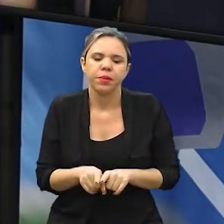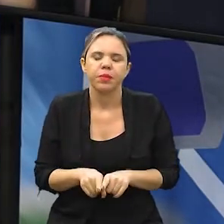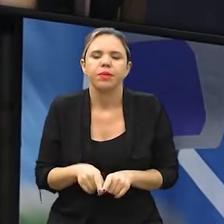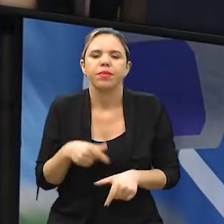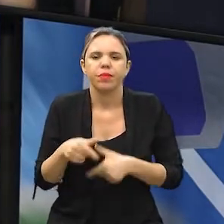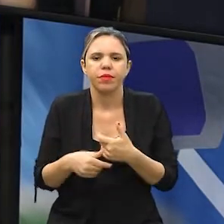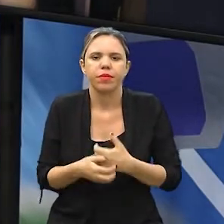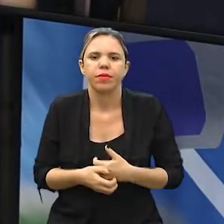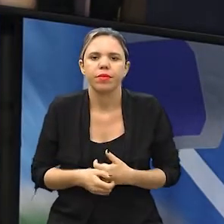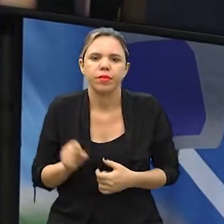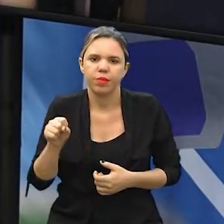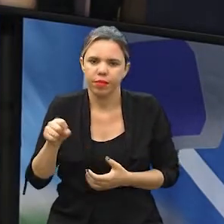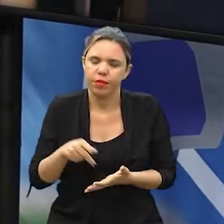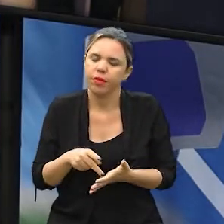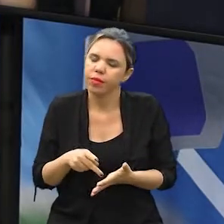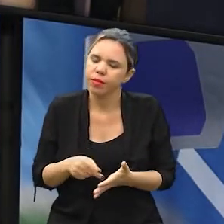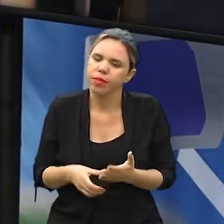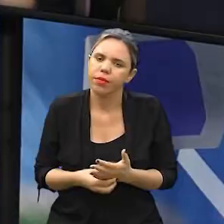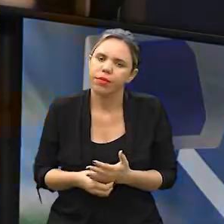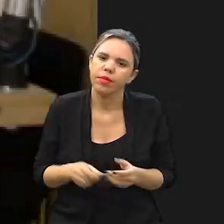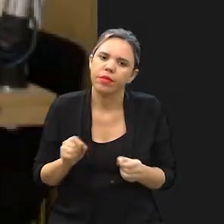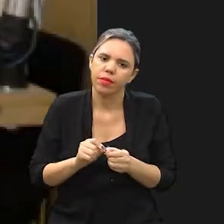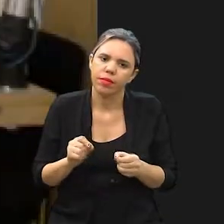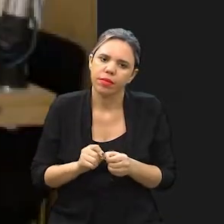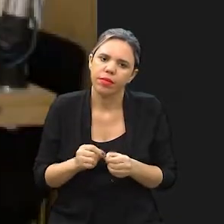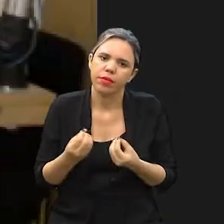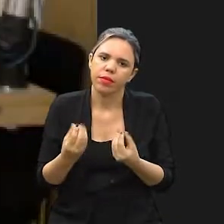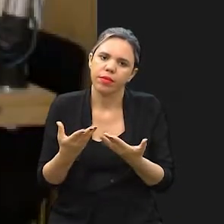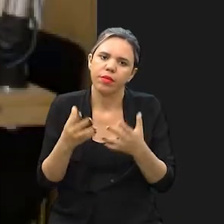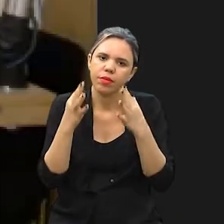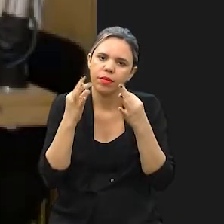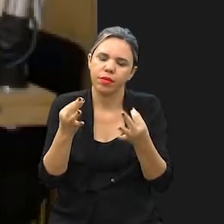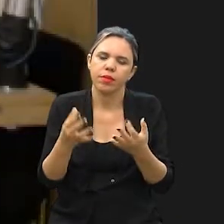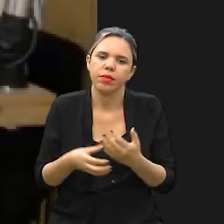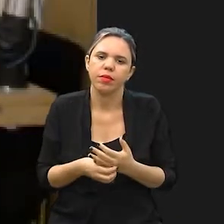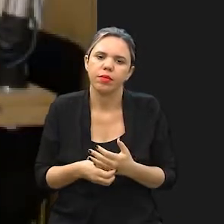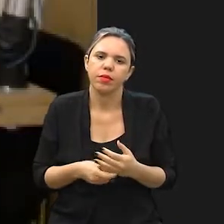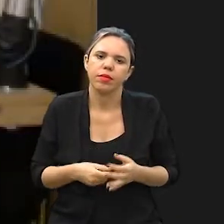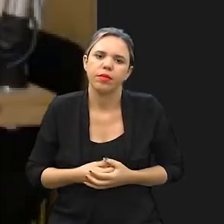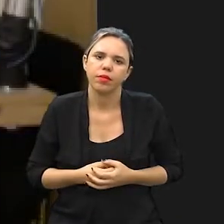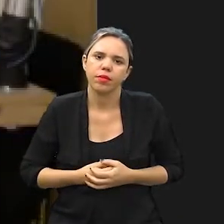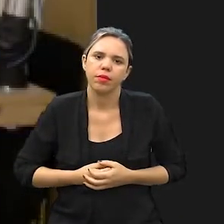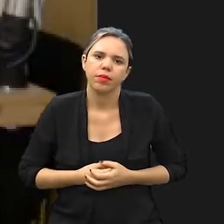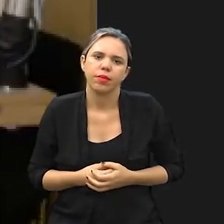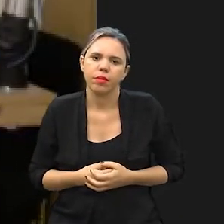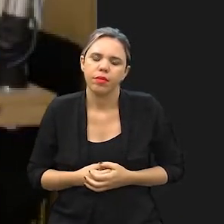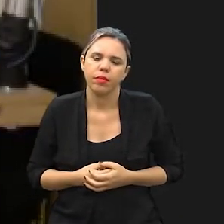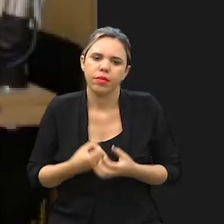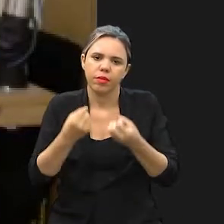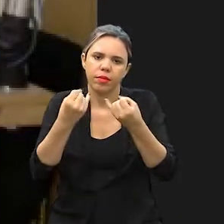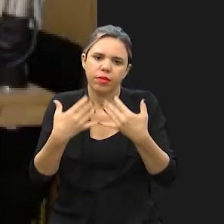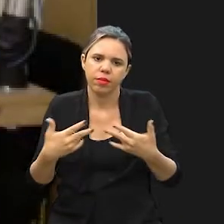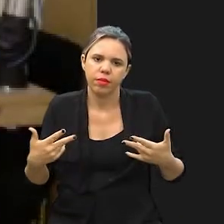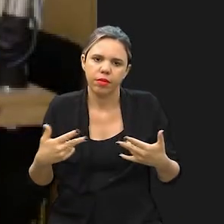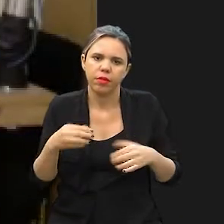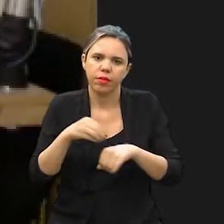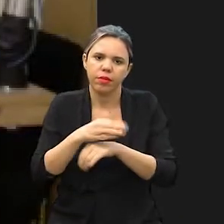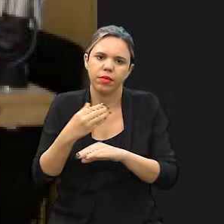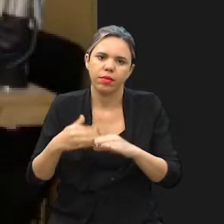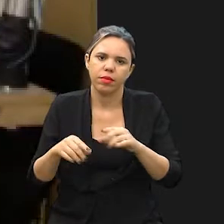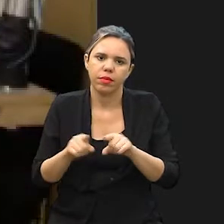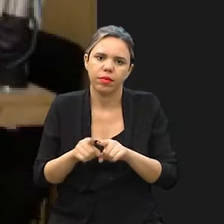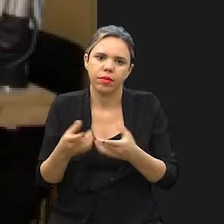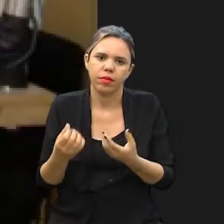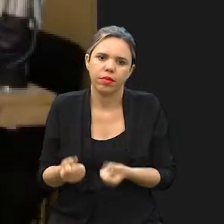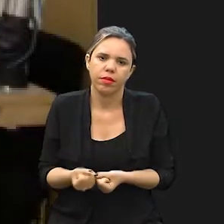para o seu trabalho. Sim, eu faço questão de dar muita atenção para os comentários, as mensagens que a